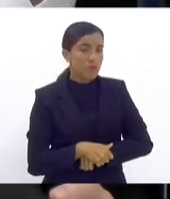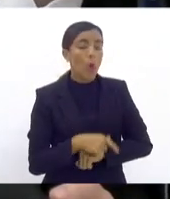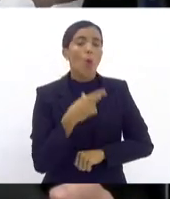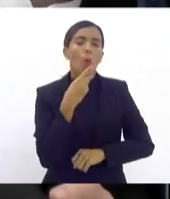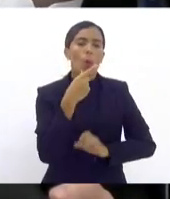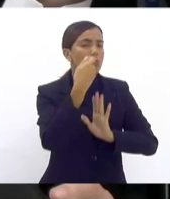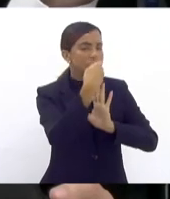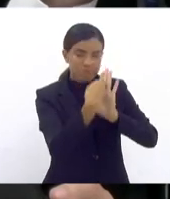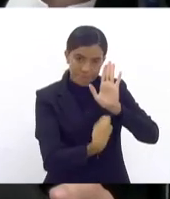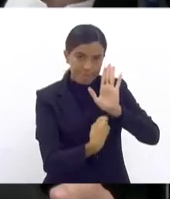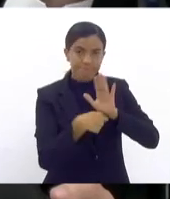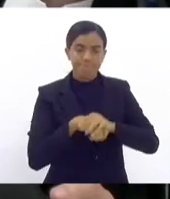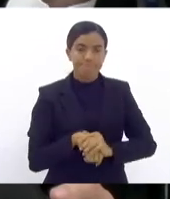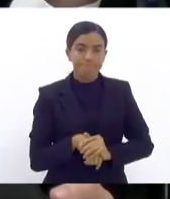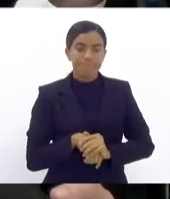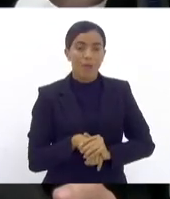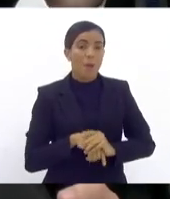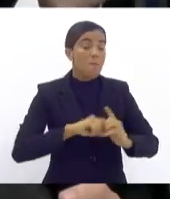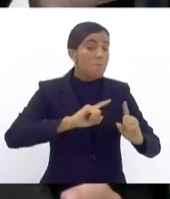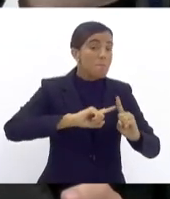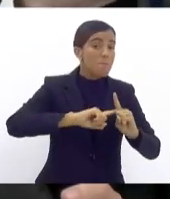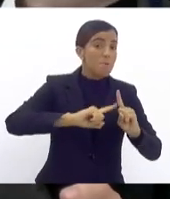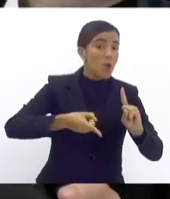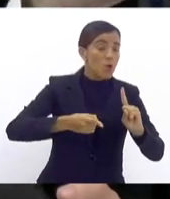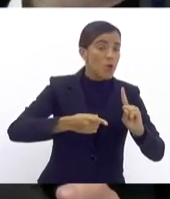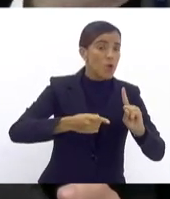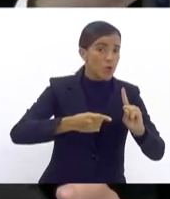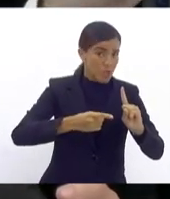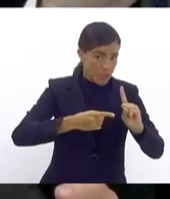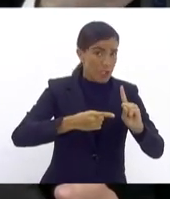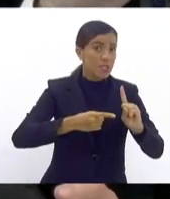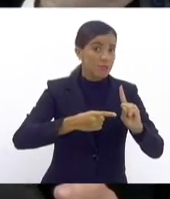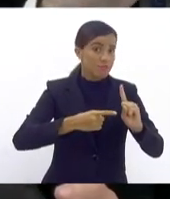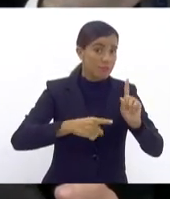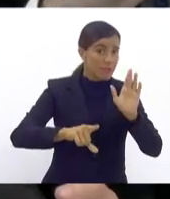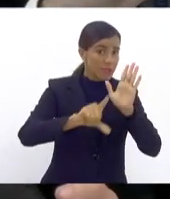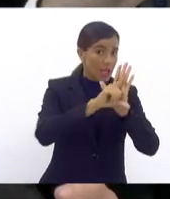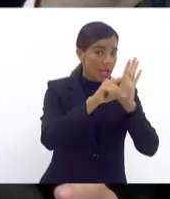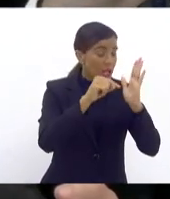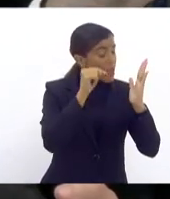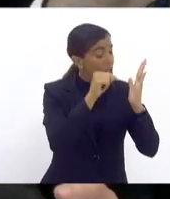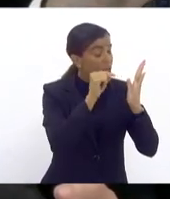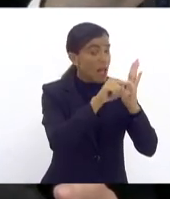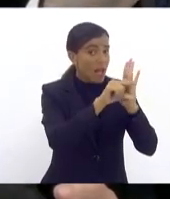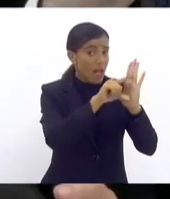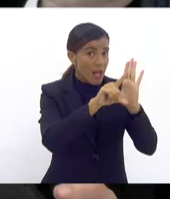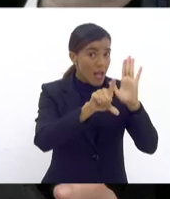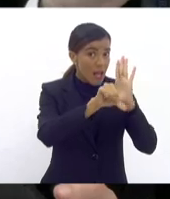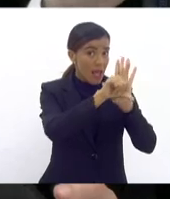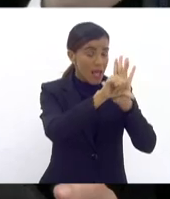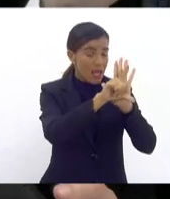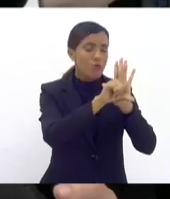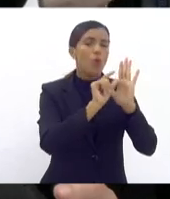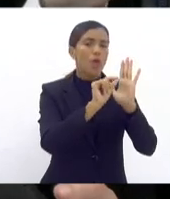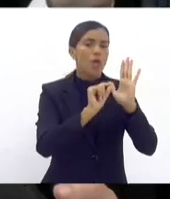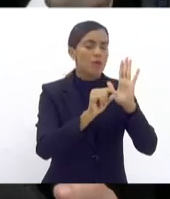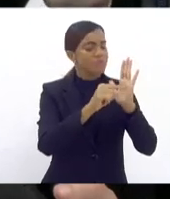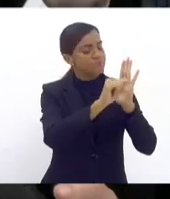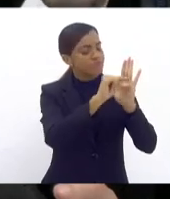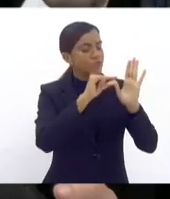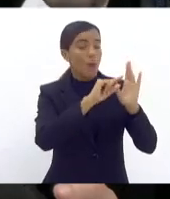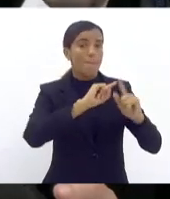redação: a proibição prevista nesta lei não se aplica aos contratos firmados